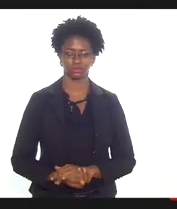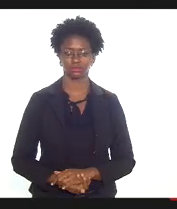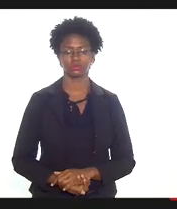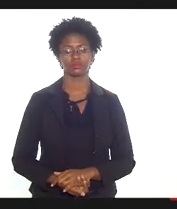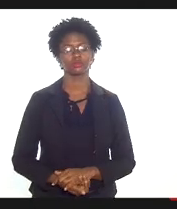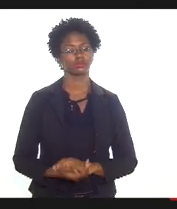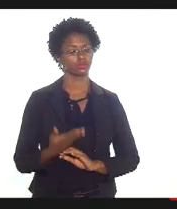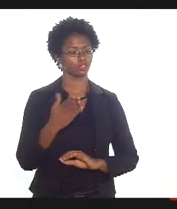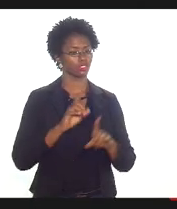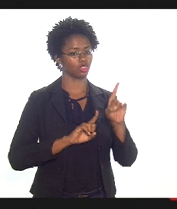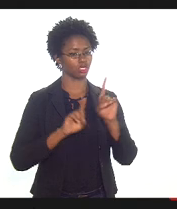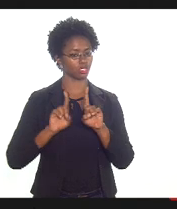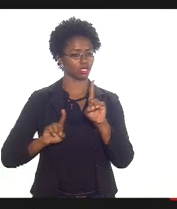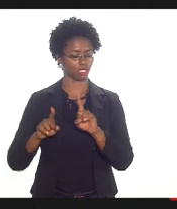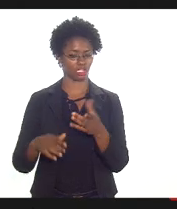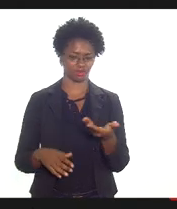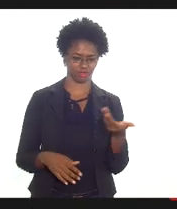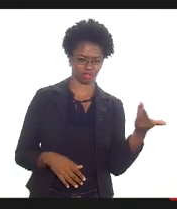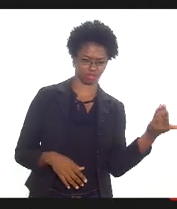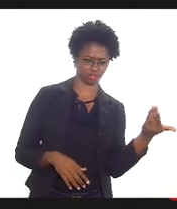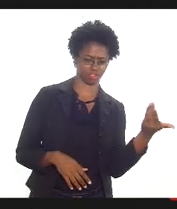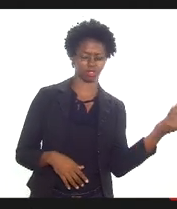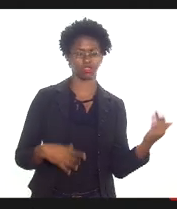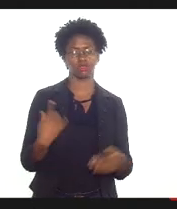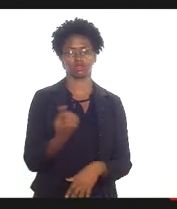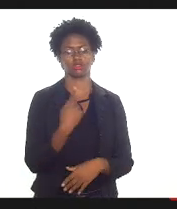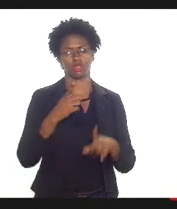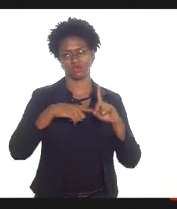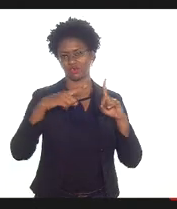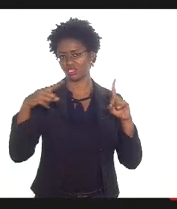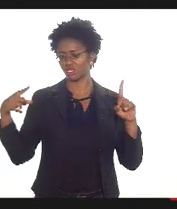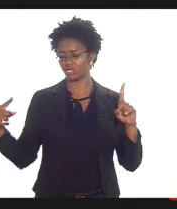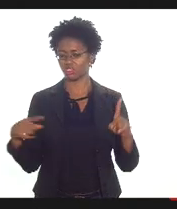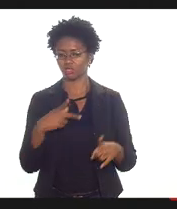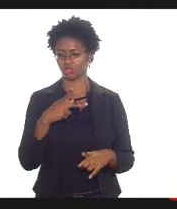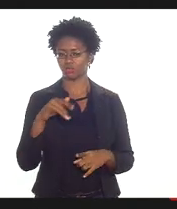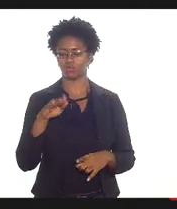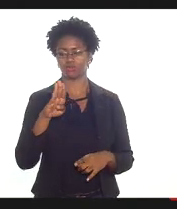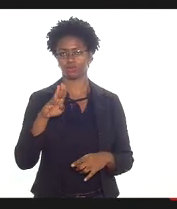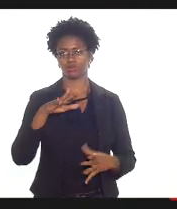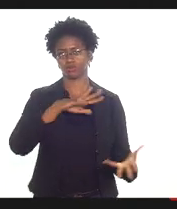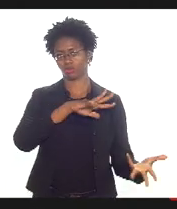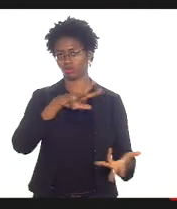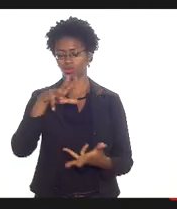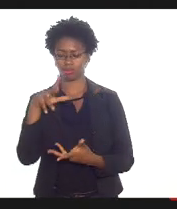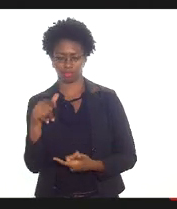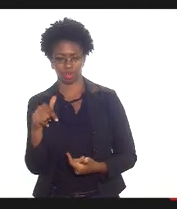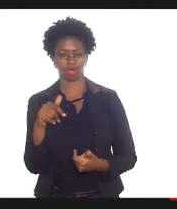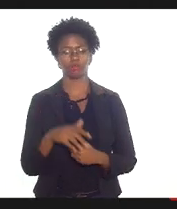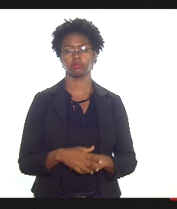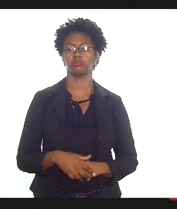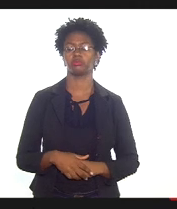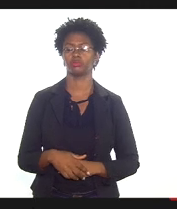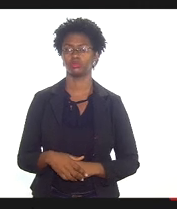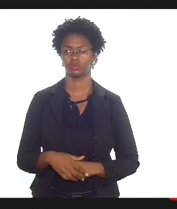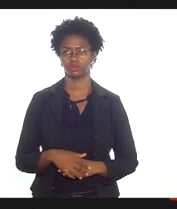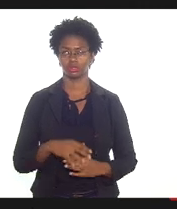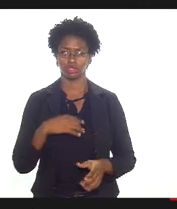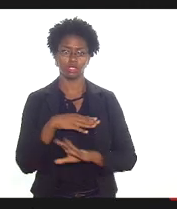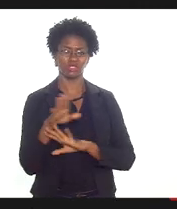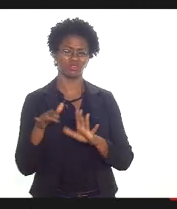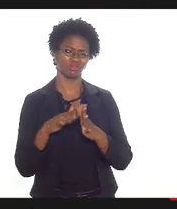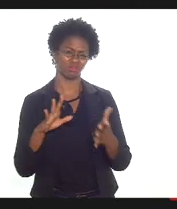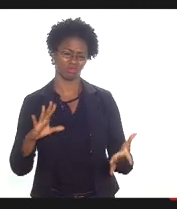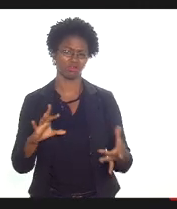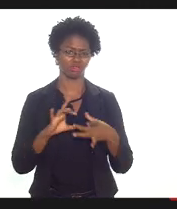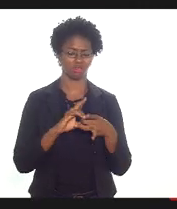Nesse gráfico à esquerda, né, a gente vê a variação do PIB global com investimento em energia, a gente vê que eles são correlacionados, né, quando